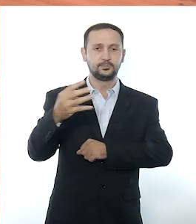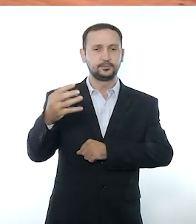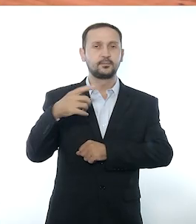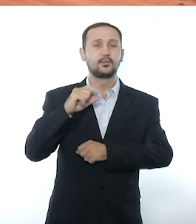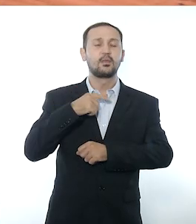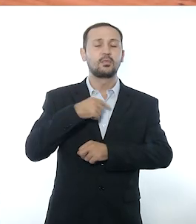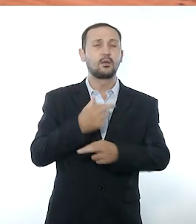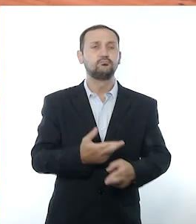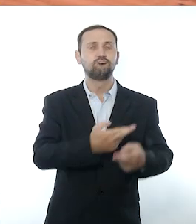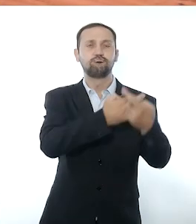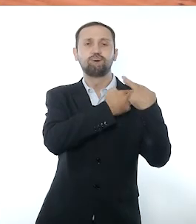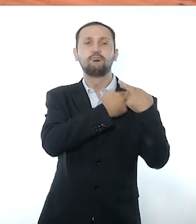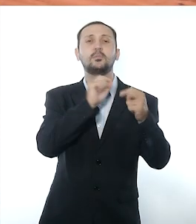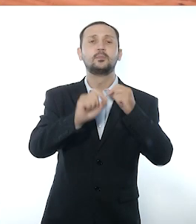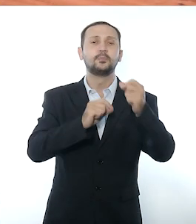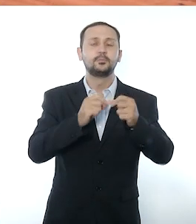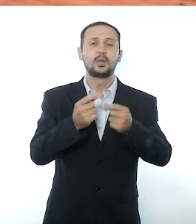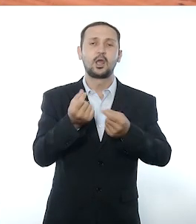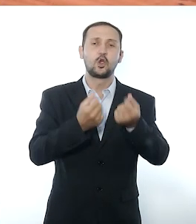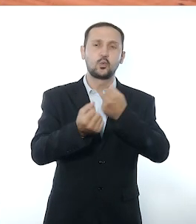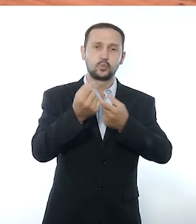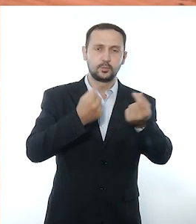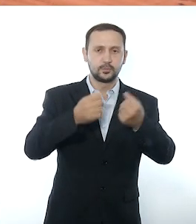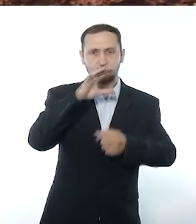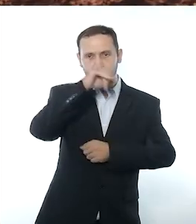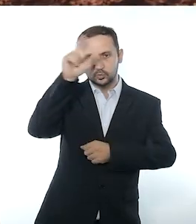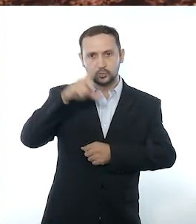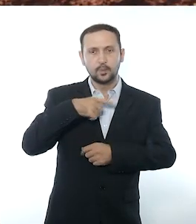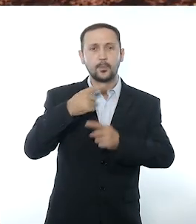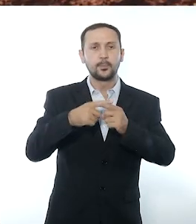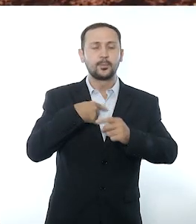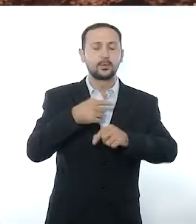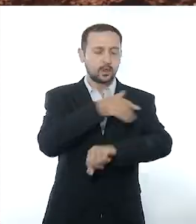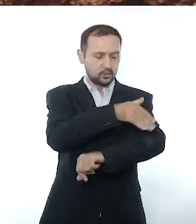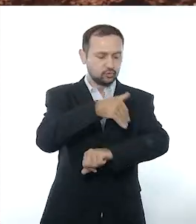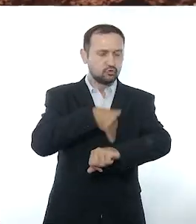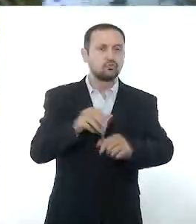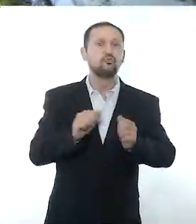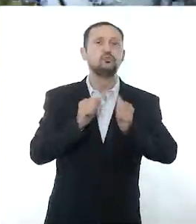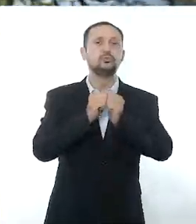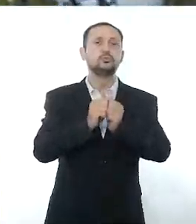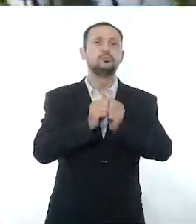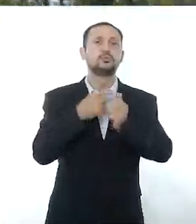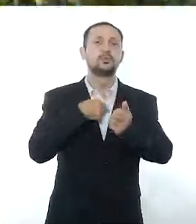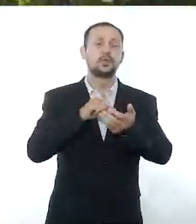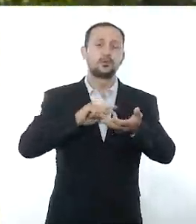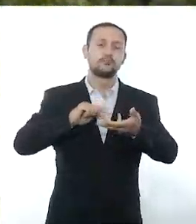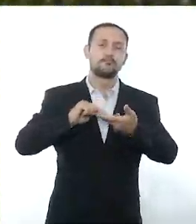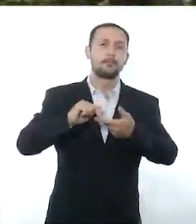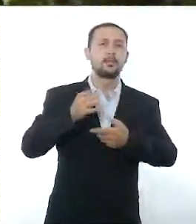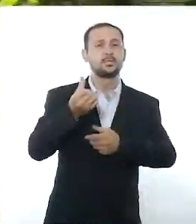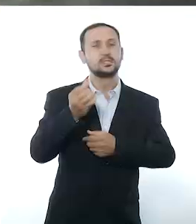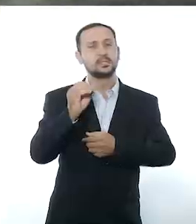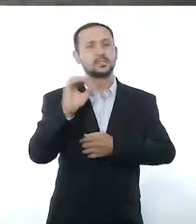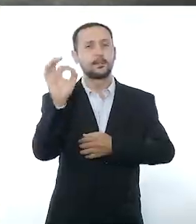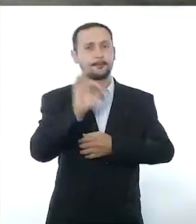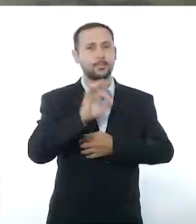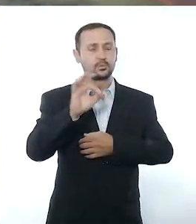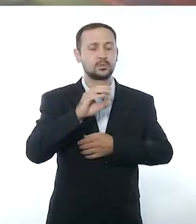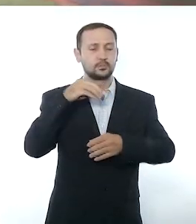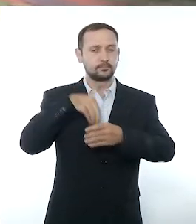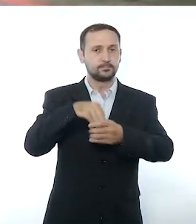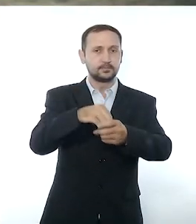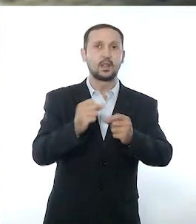444 exerce papel importante na economia de Mato Grosso do Sul, afinal, em suas margens estão localizadas quase 60%